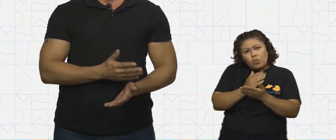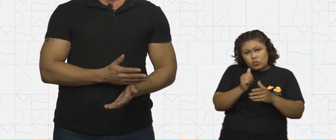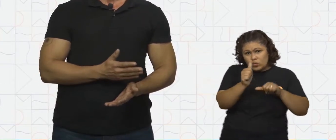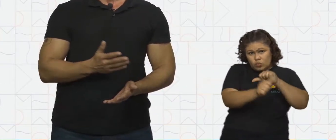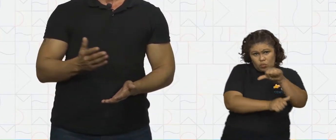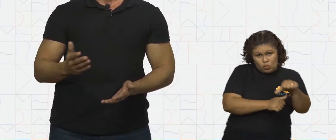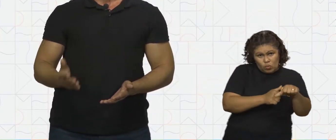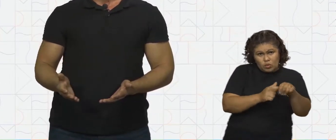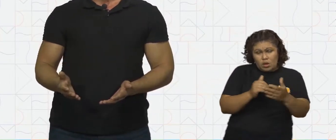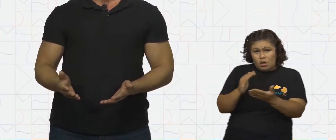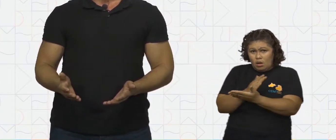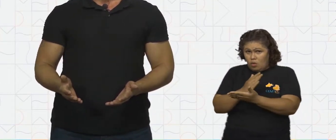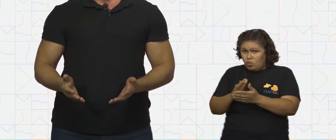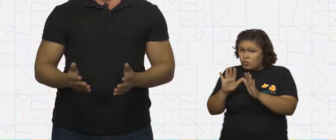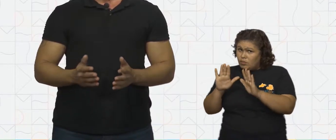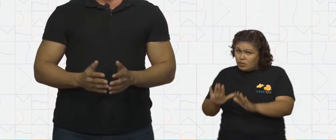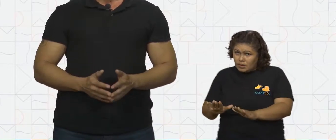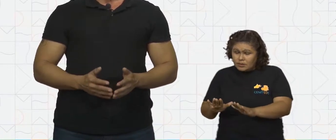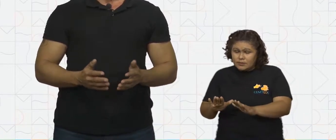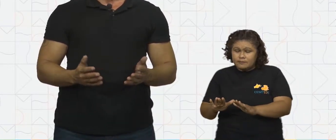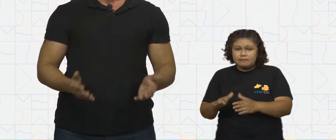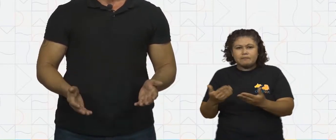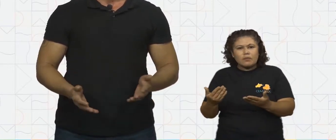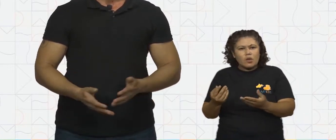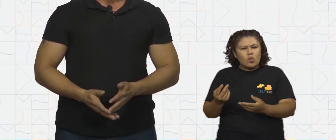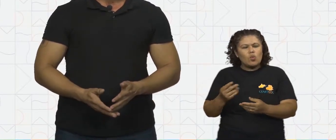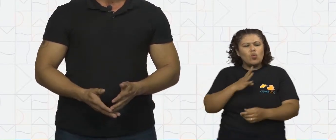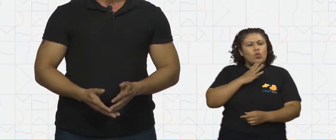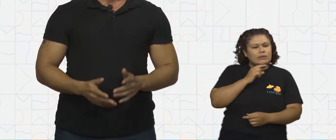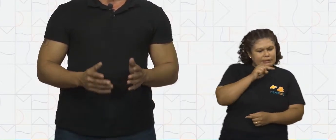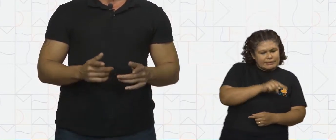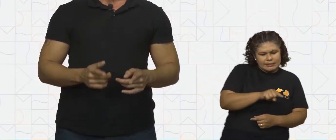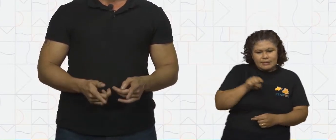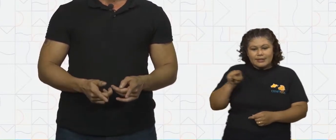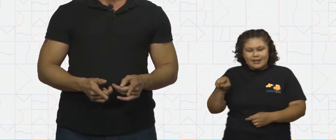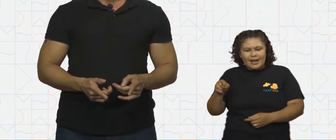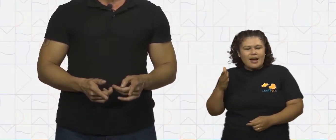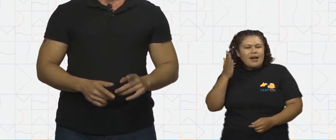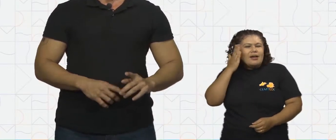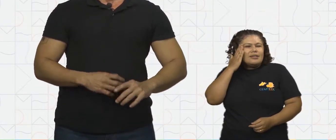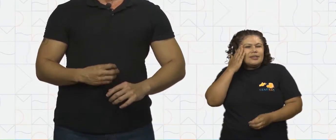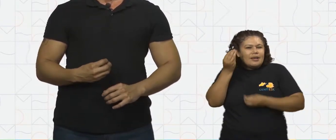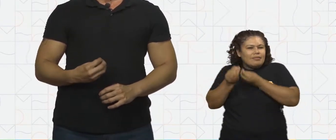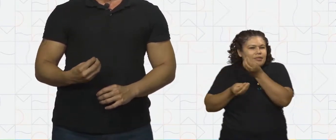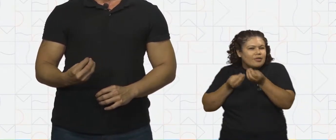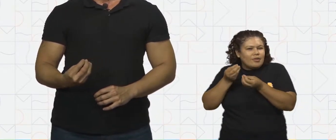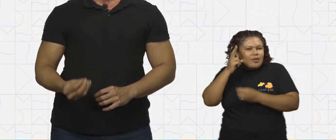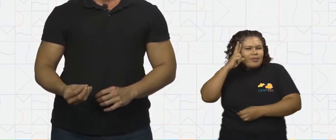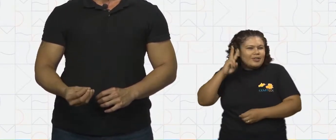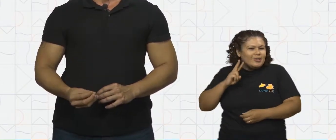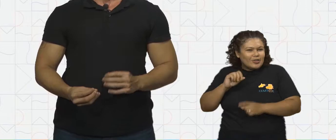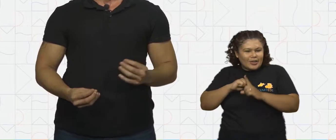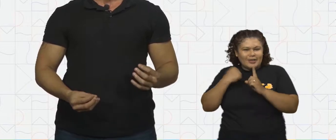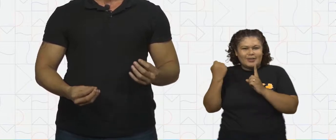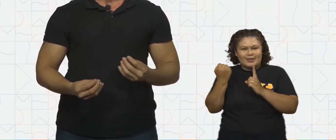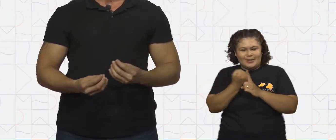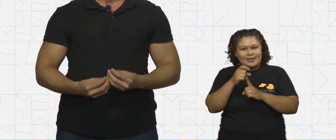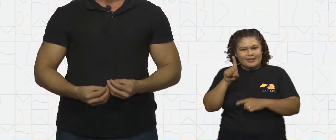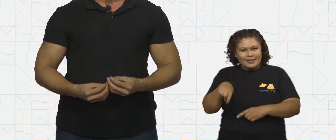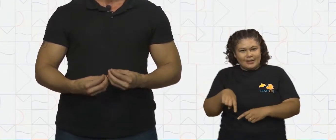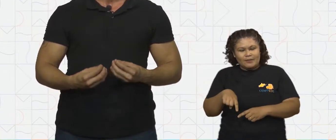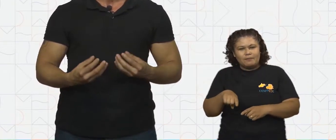nas mudanças e permanências, identificamos a história na sociedade. No estudo da história, a organização em fases